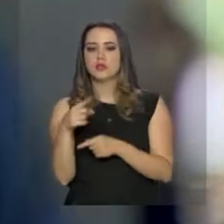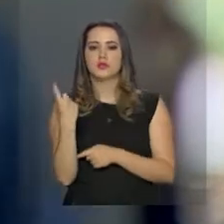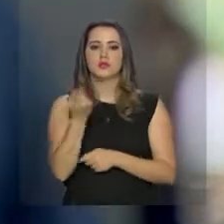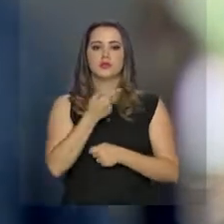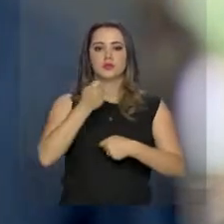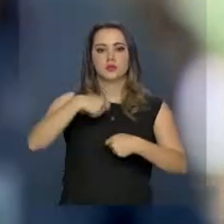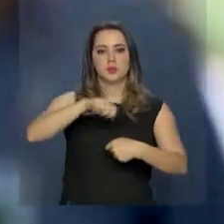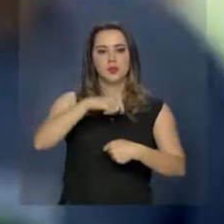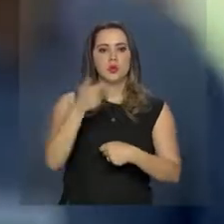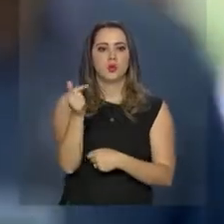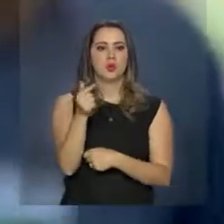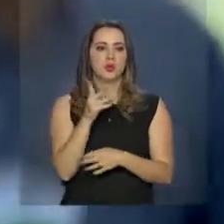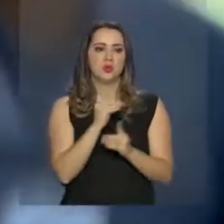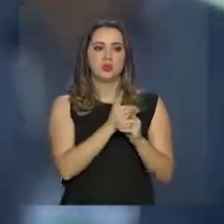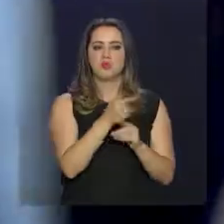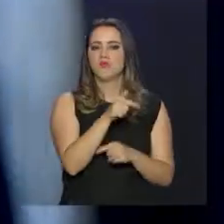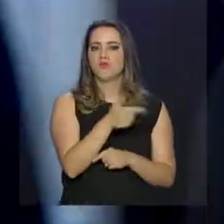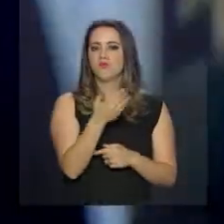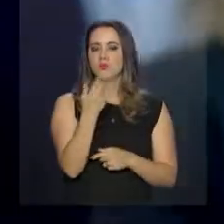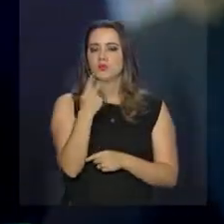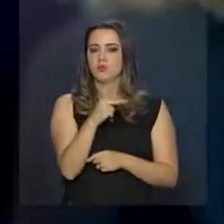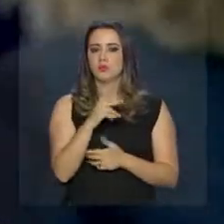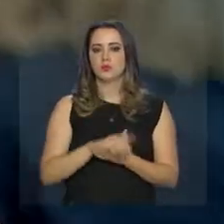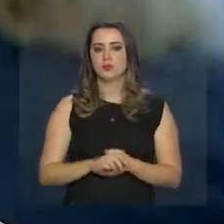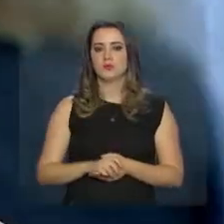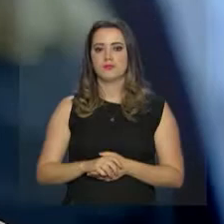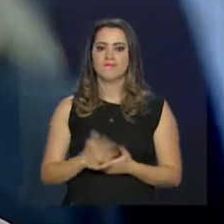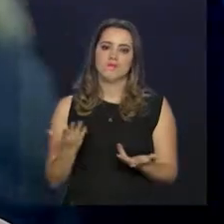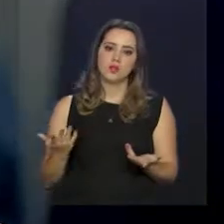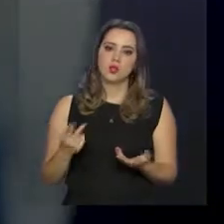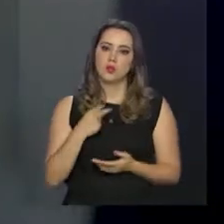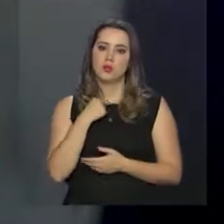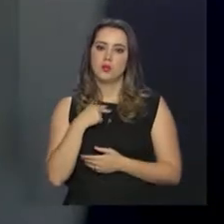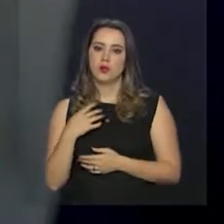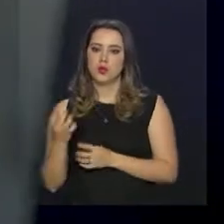nossa gastronomia nós encontramos por aqui. Não compensa nós